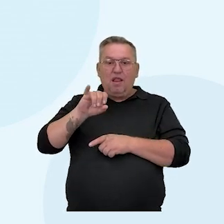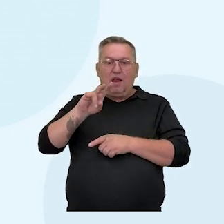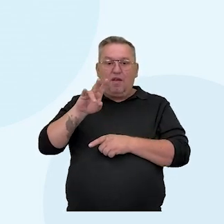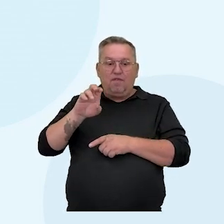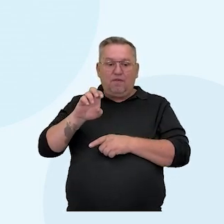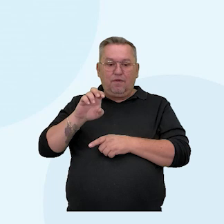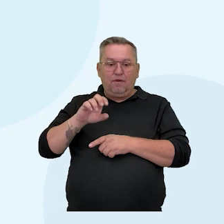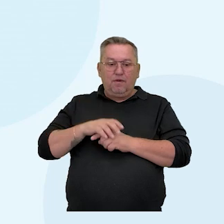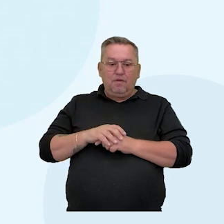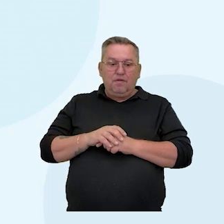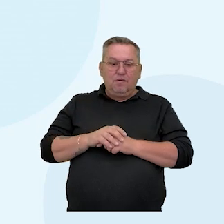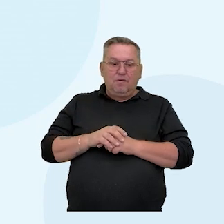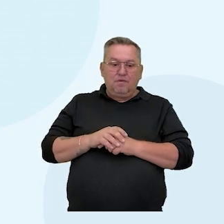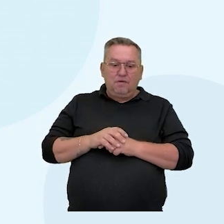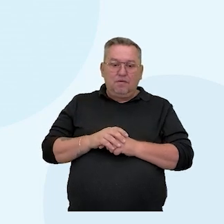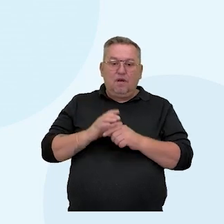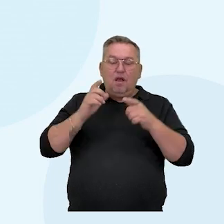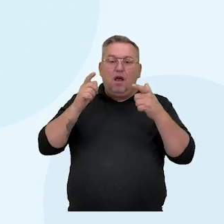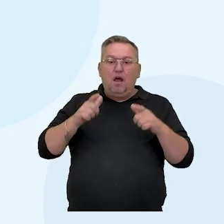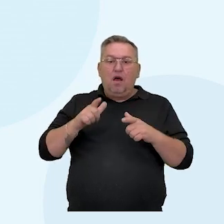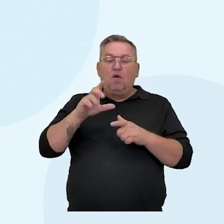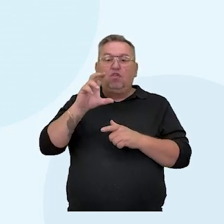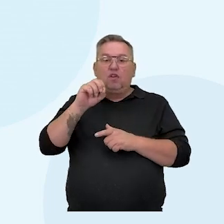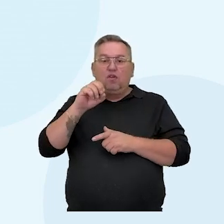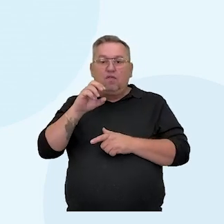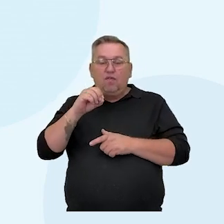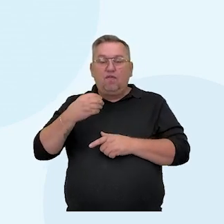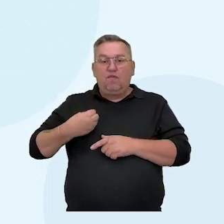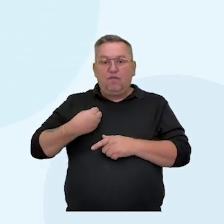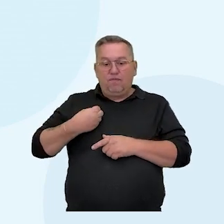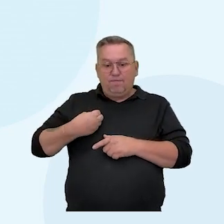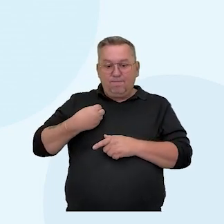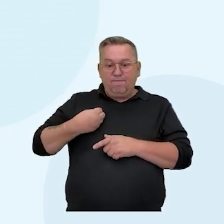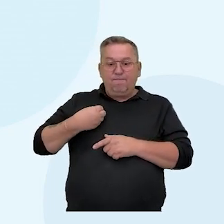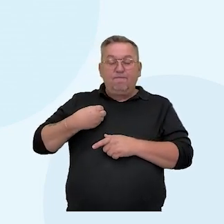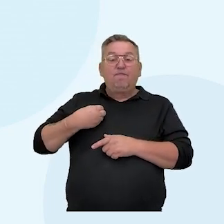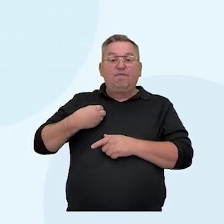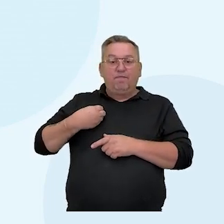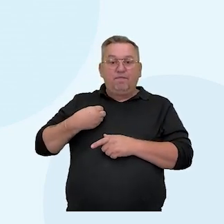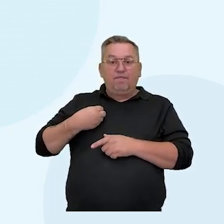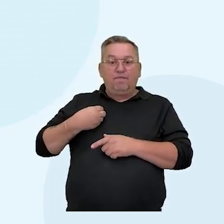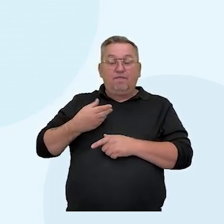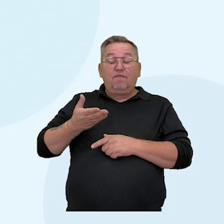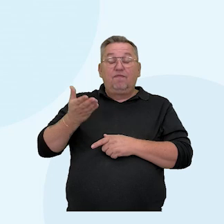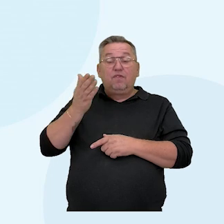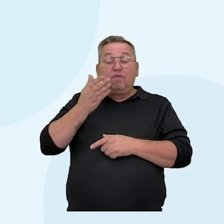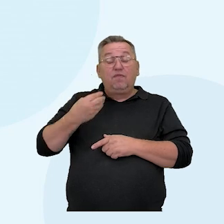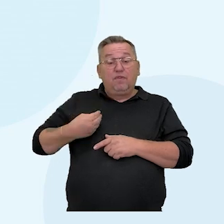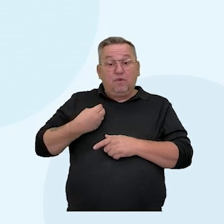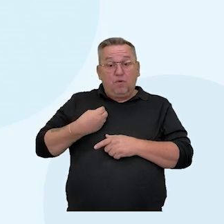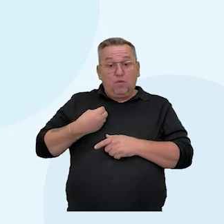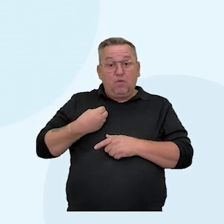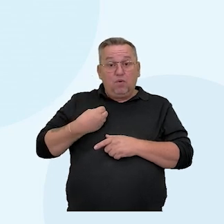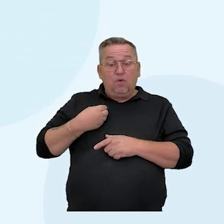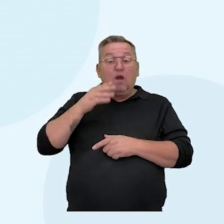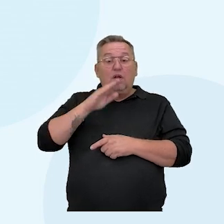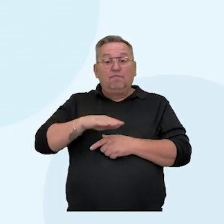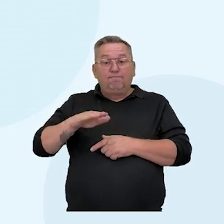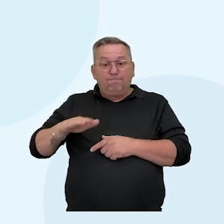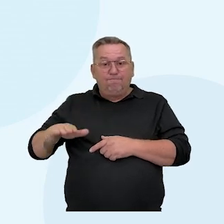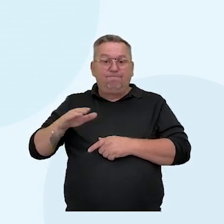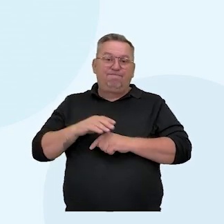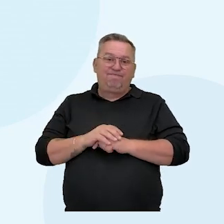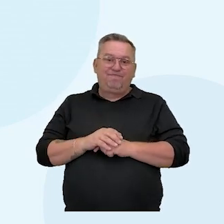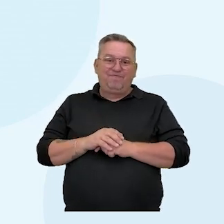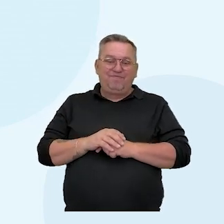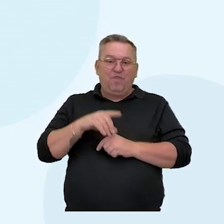é, where did your grandparents live their childhood? Onde os seus avós viveram a sua infância.